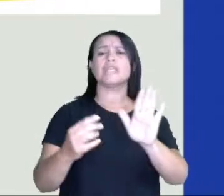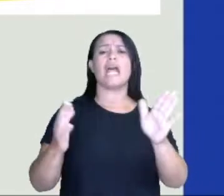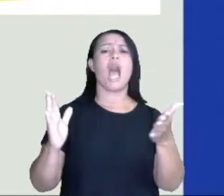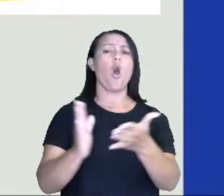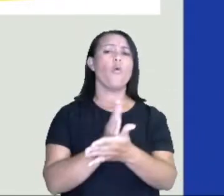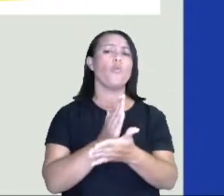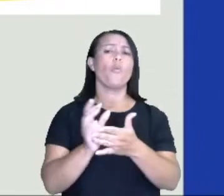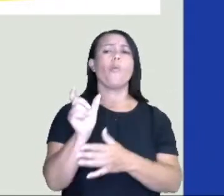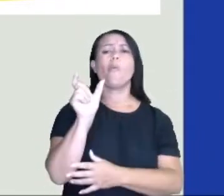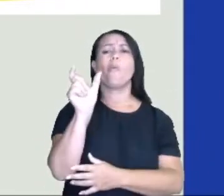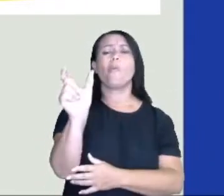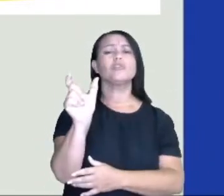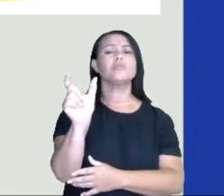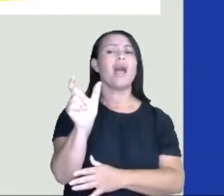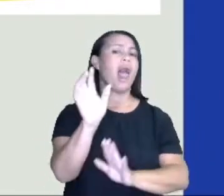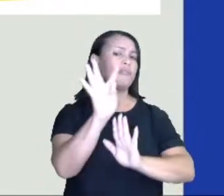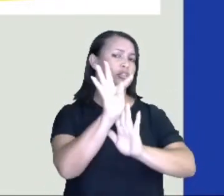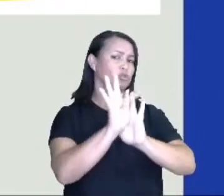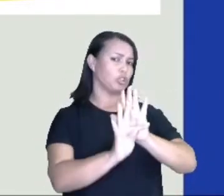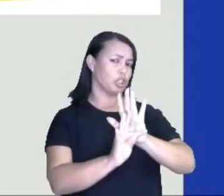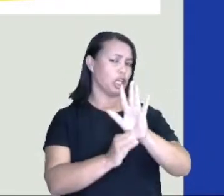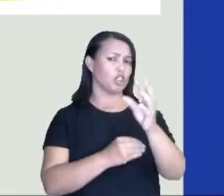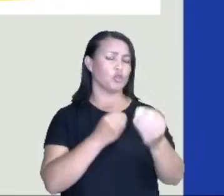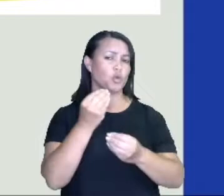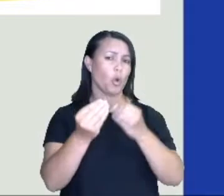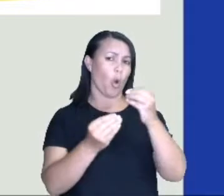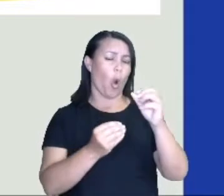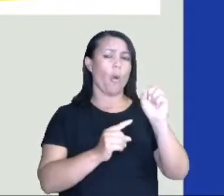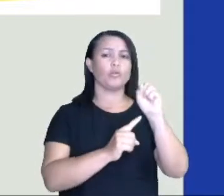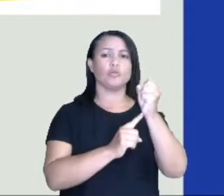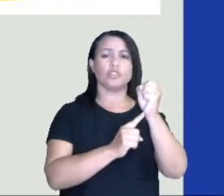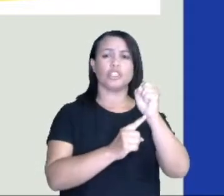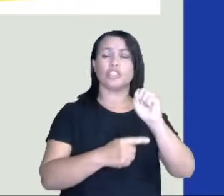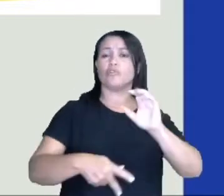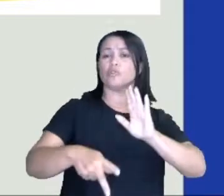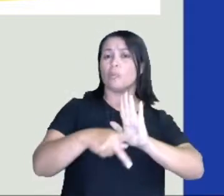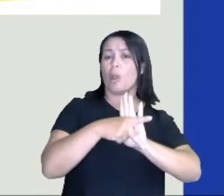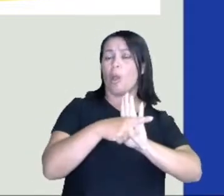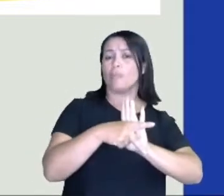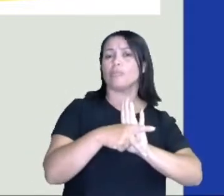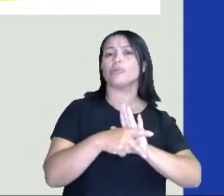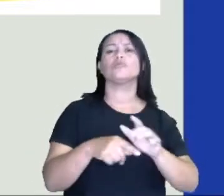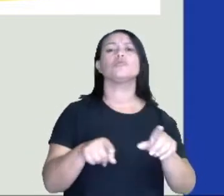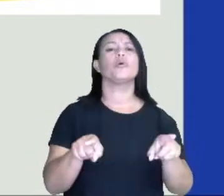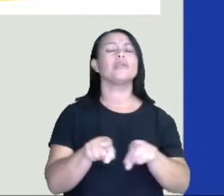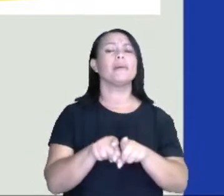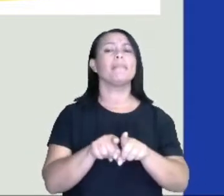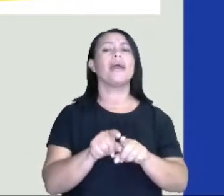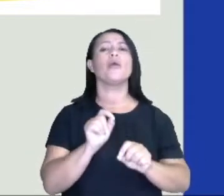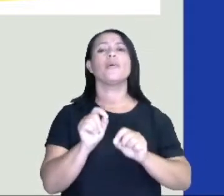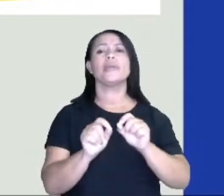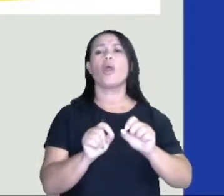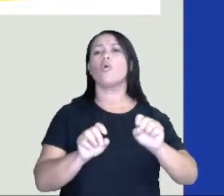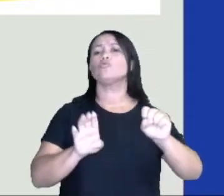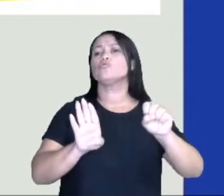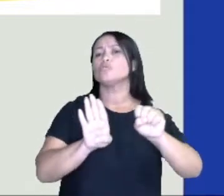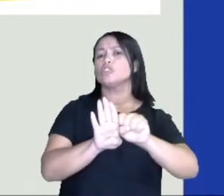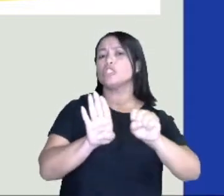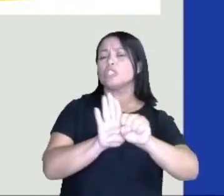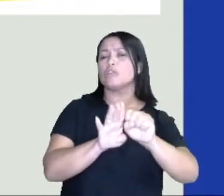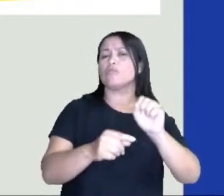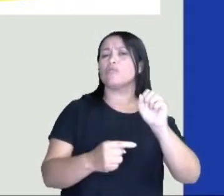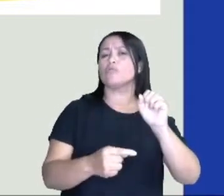determinadas palavras nos textos, como substantivos próprios, ou seja, palavras que